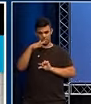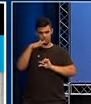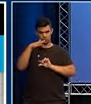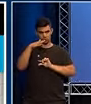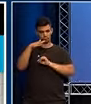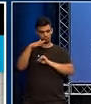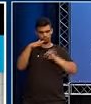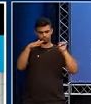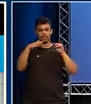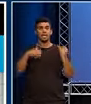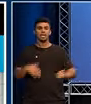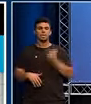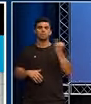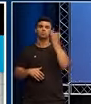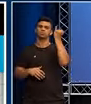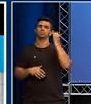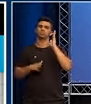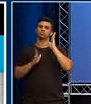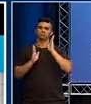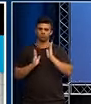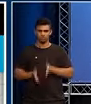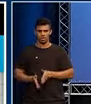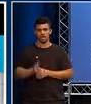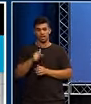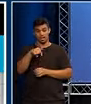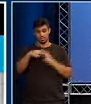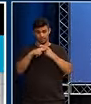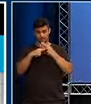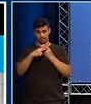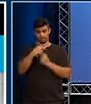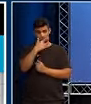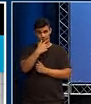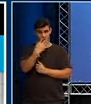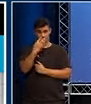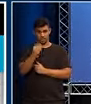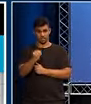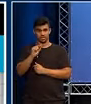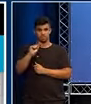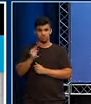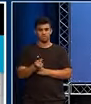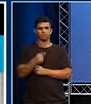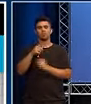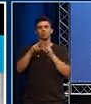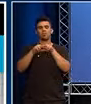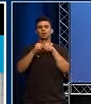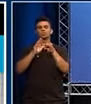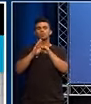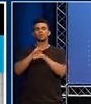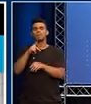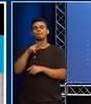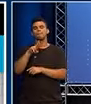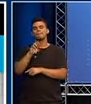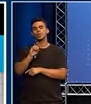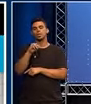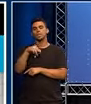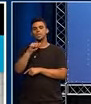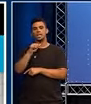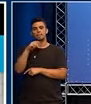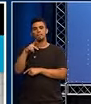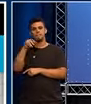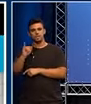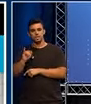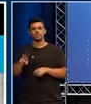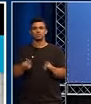a Caixa fez para mais de 240 mil através do Pronamp, e também somos os líderes, e no